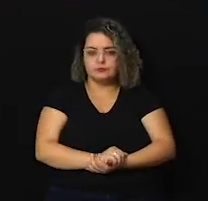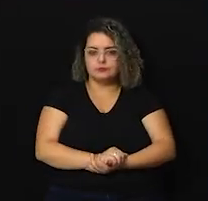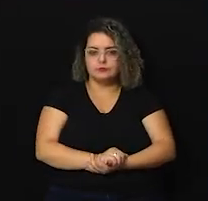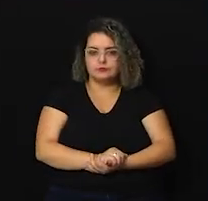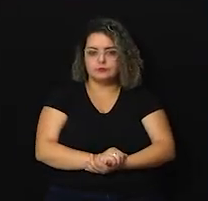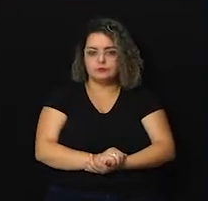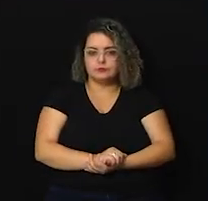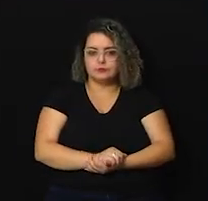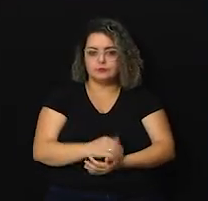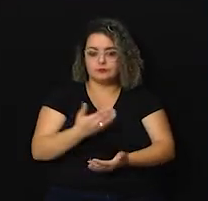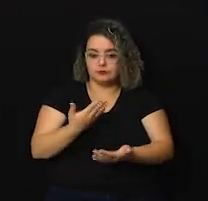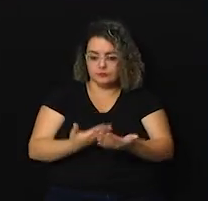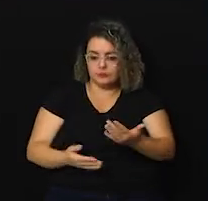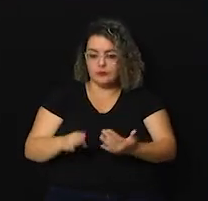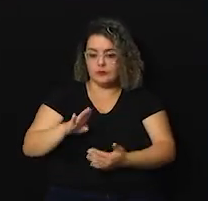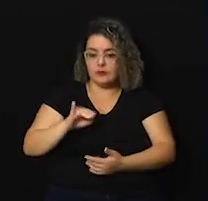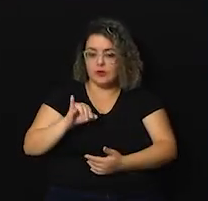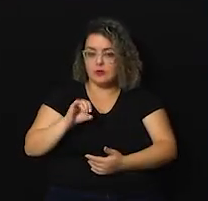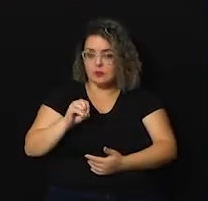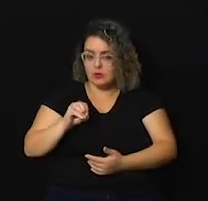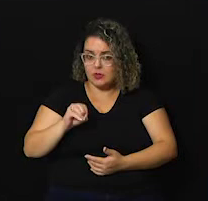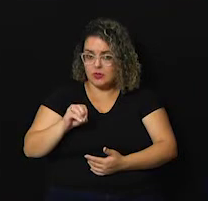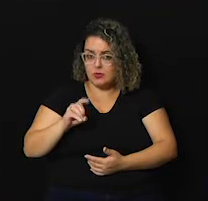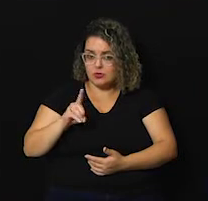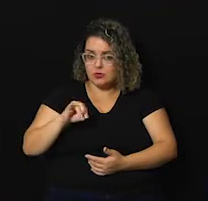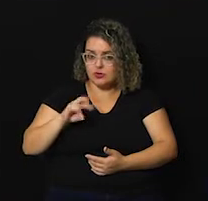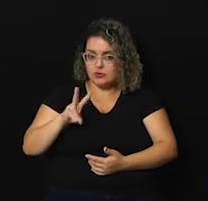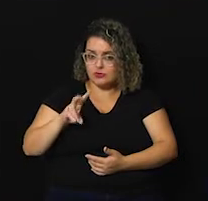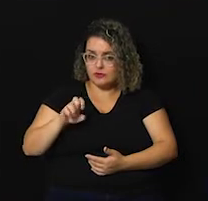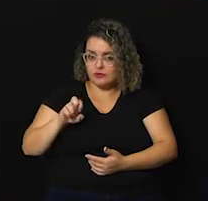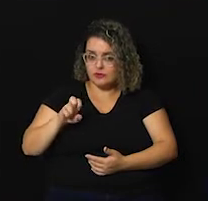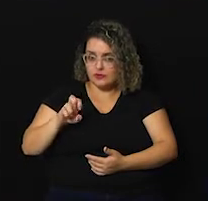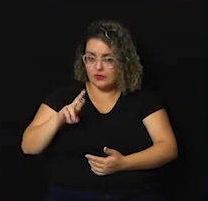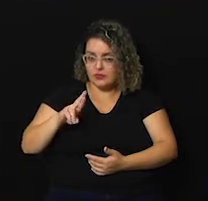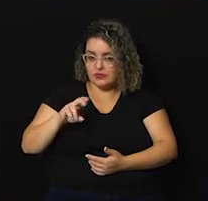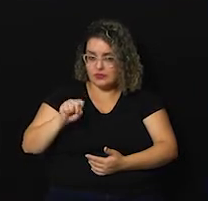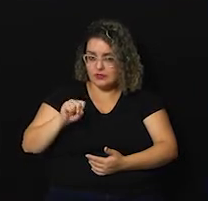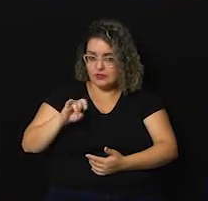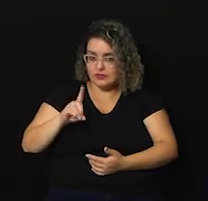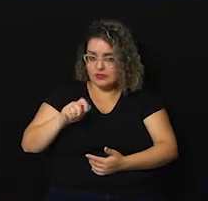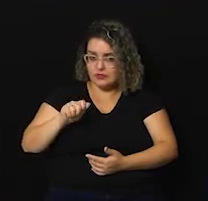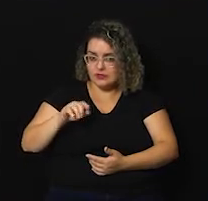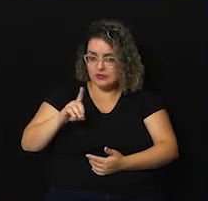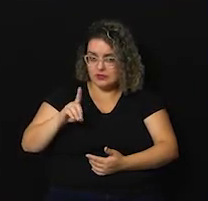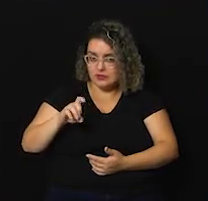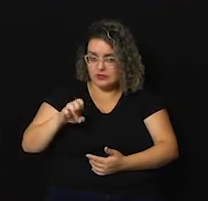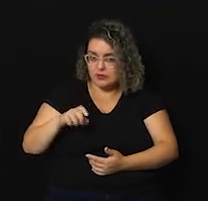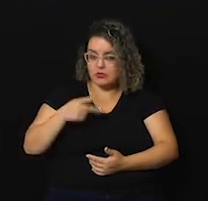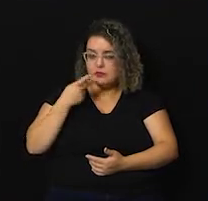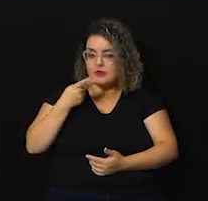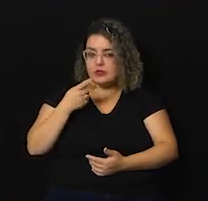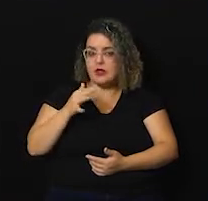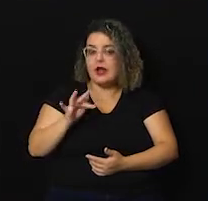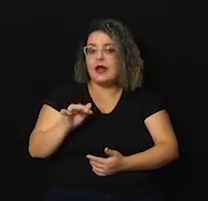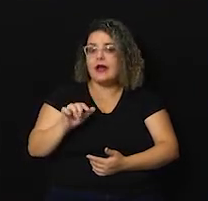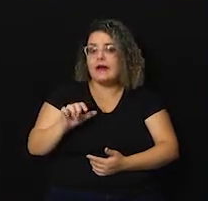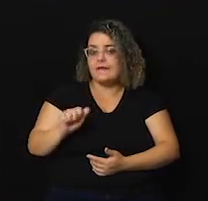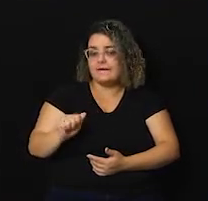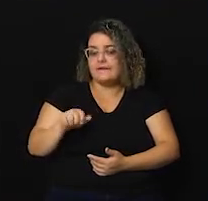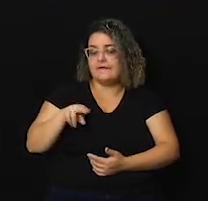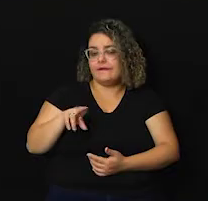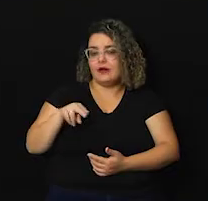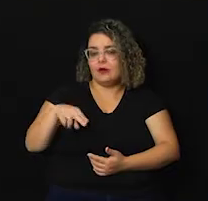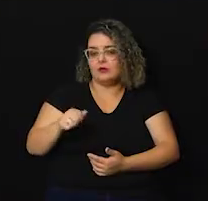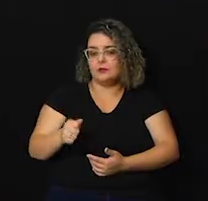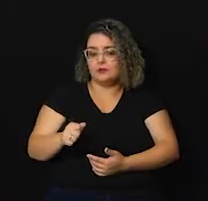também perde em biodiversidade quando a gente fala da fauna, por exemplo? Sim, o que acontece, por